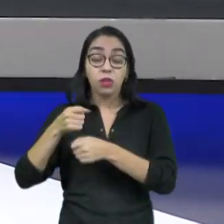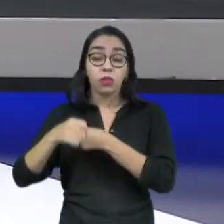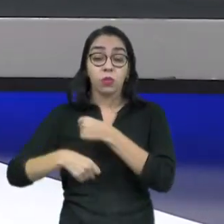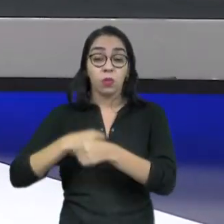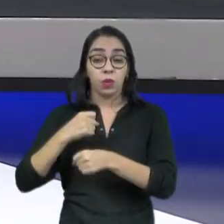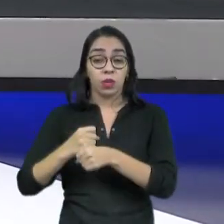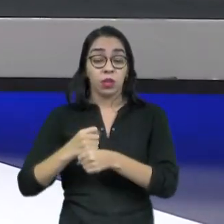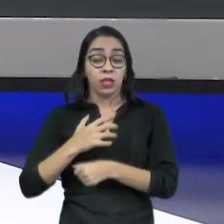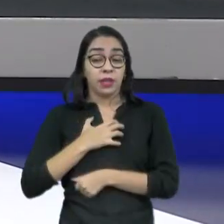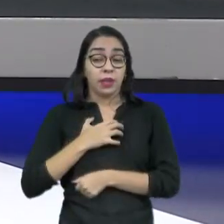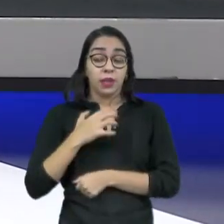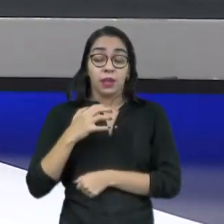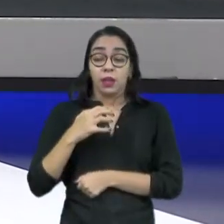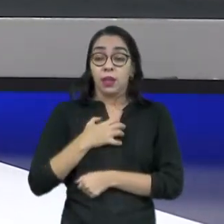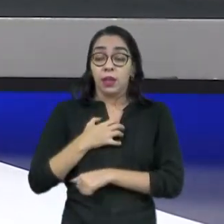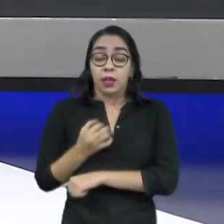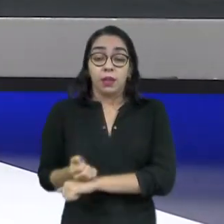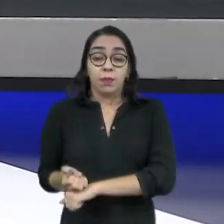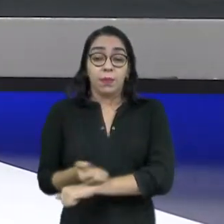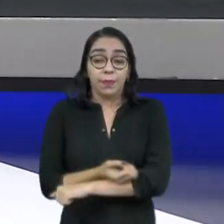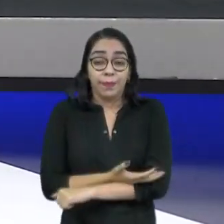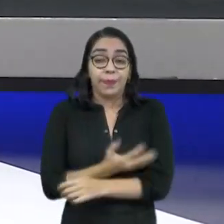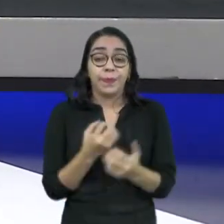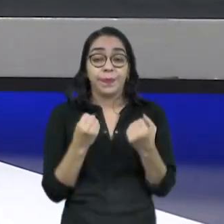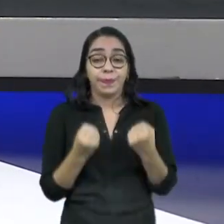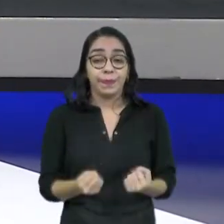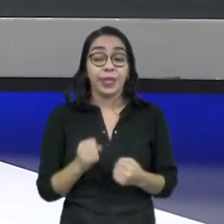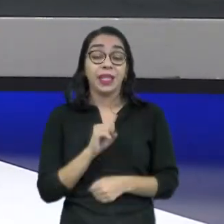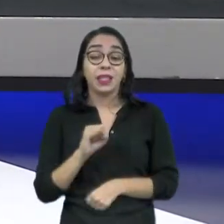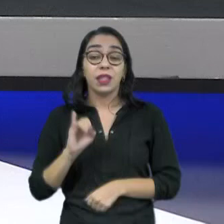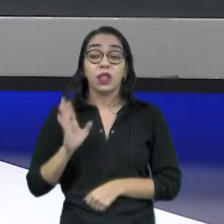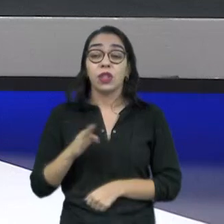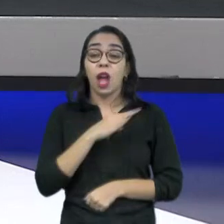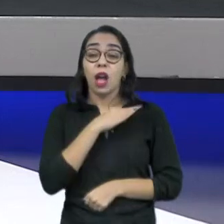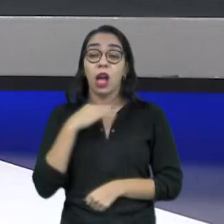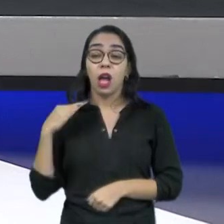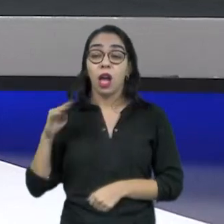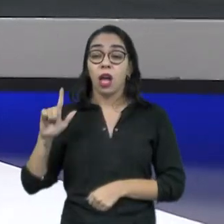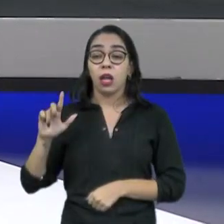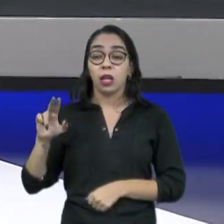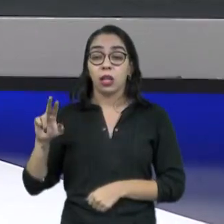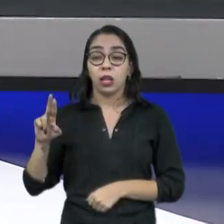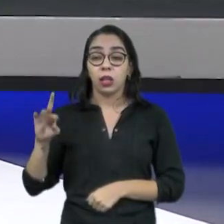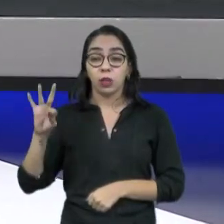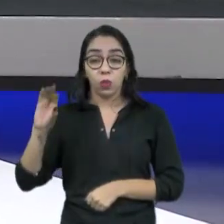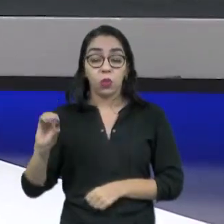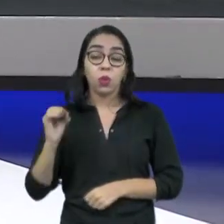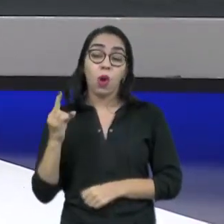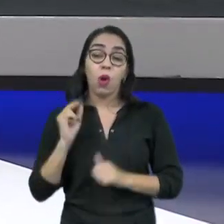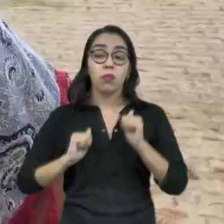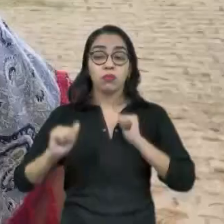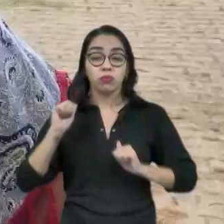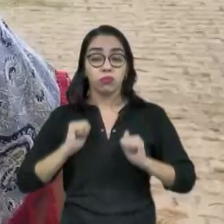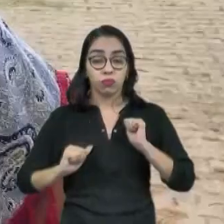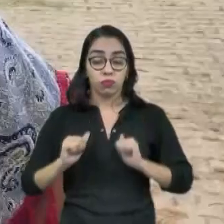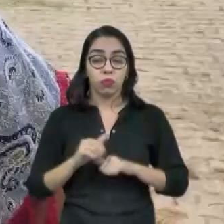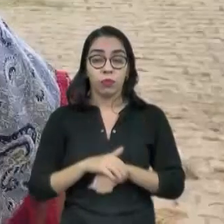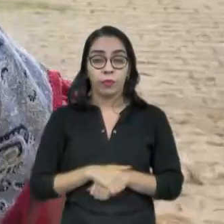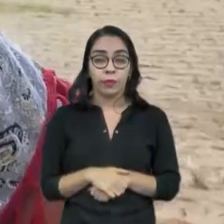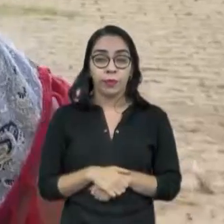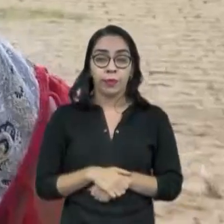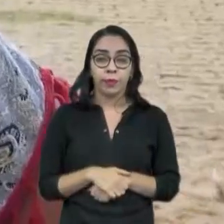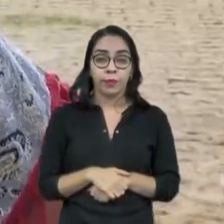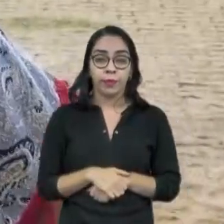desafio emocional para quem sofre com luto e transtornos de depressão e ansiedade